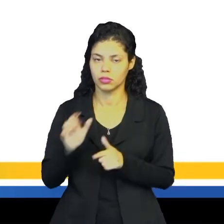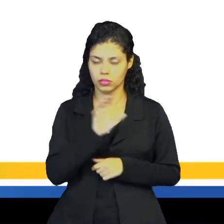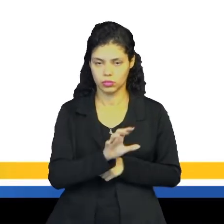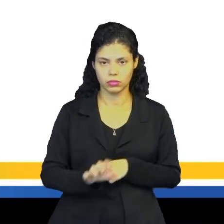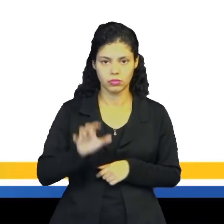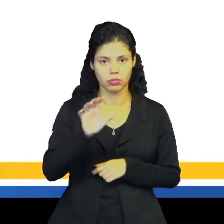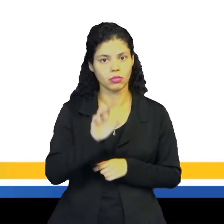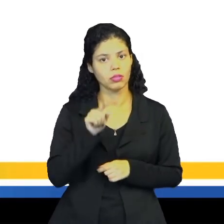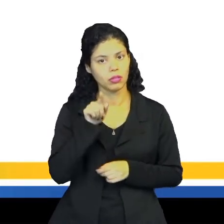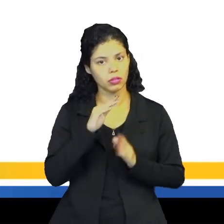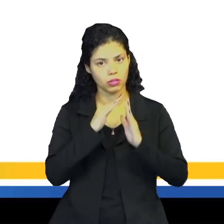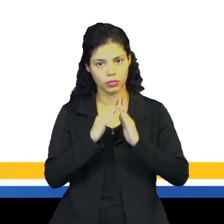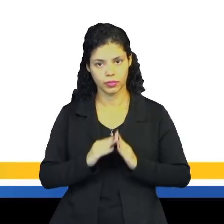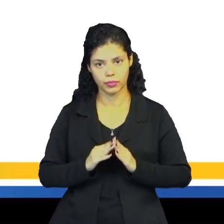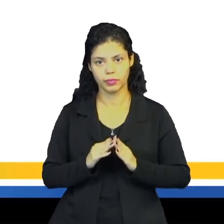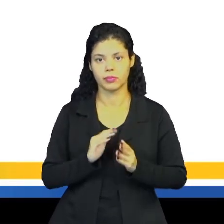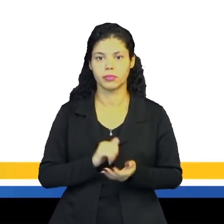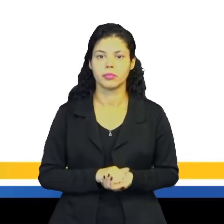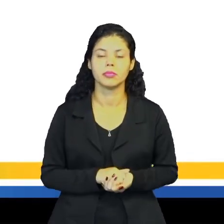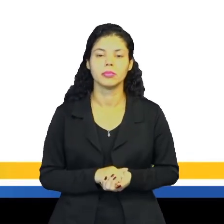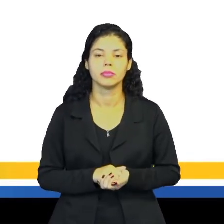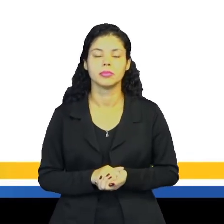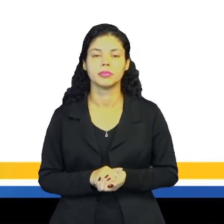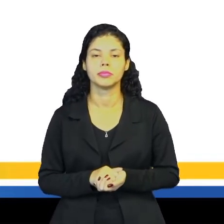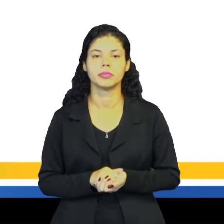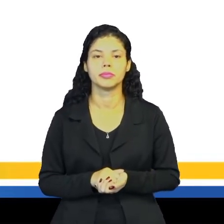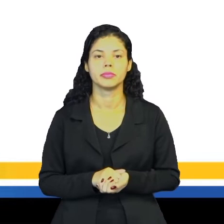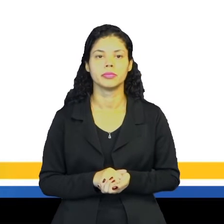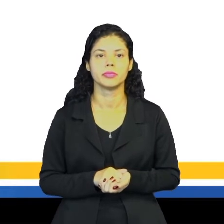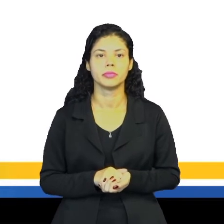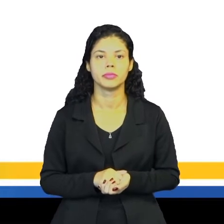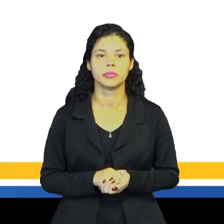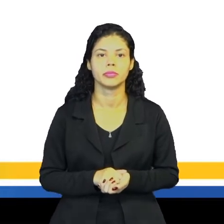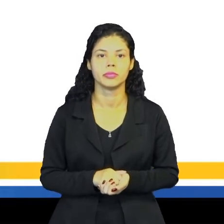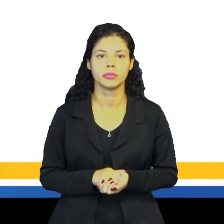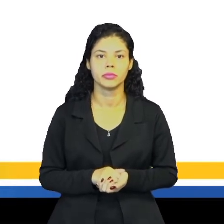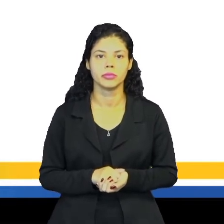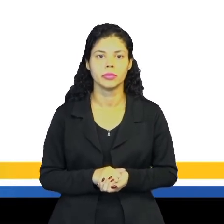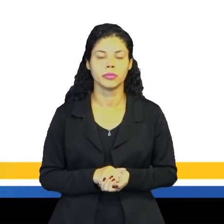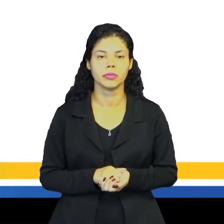você mora, se tiver ou não metrô, né? On the subway.